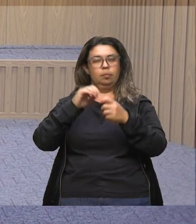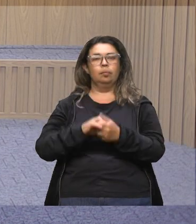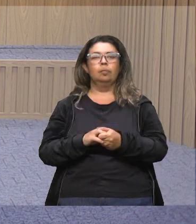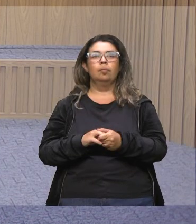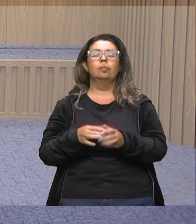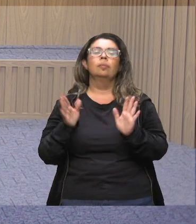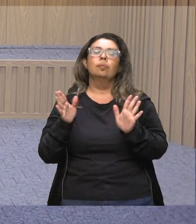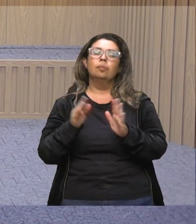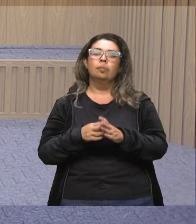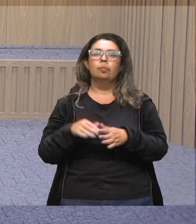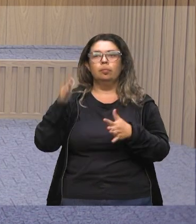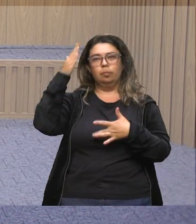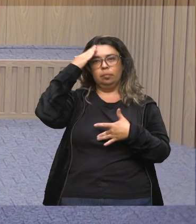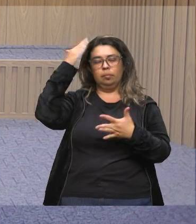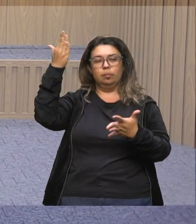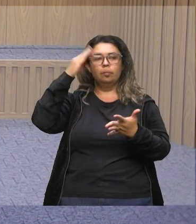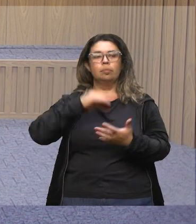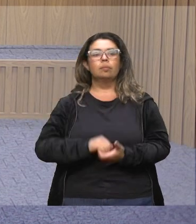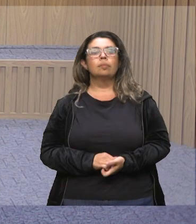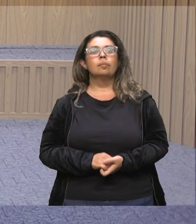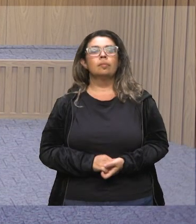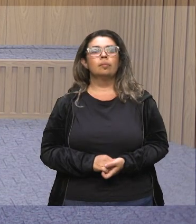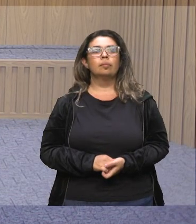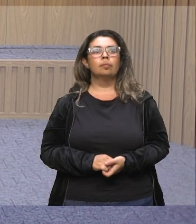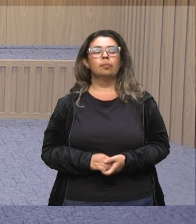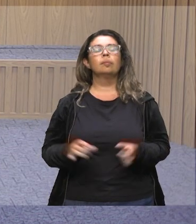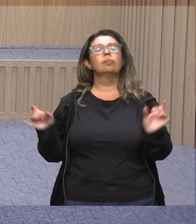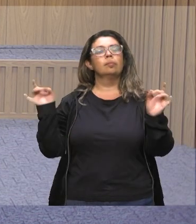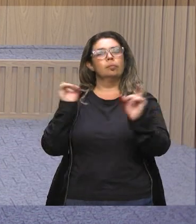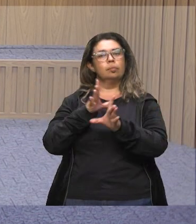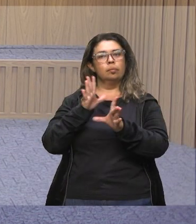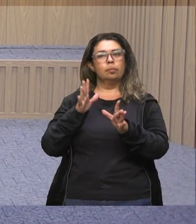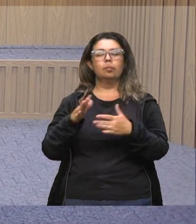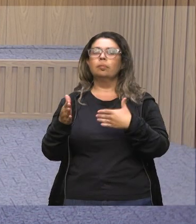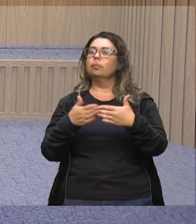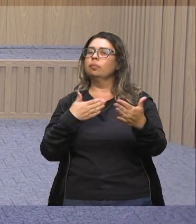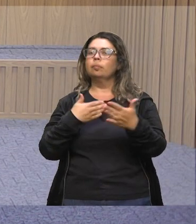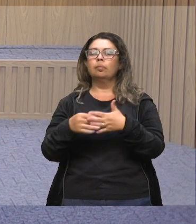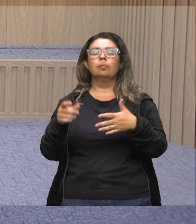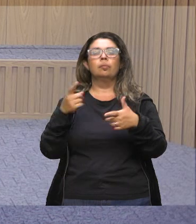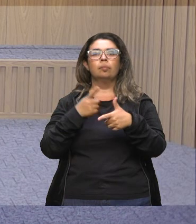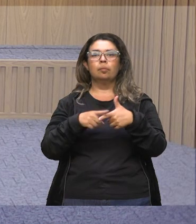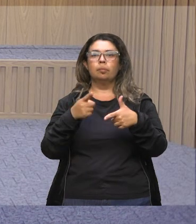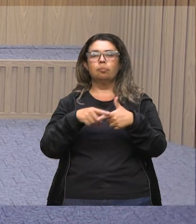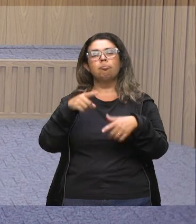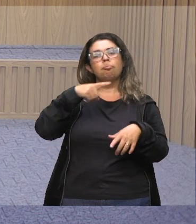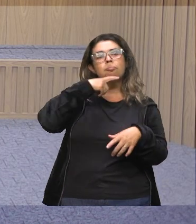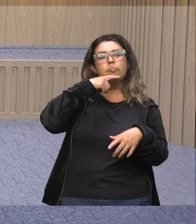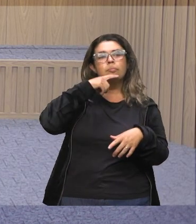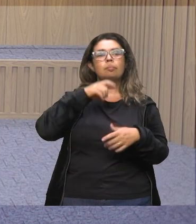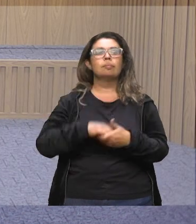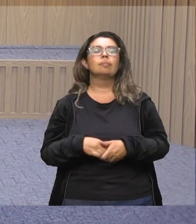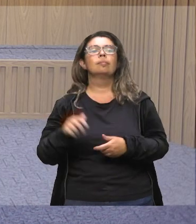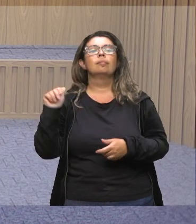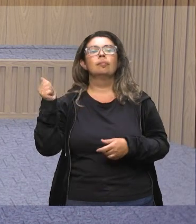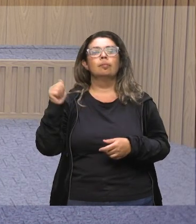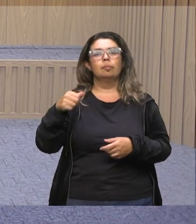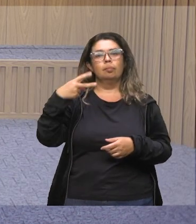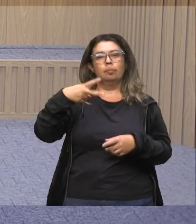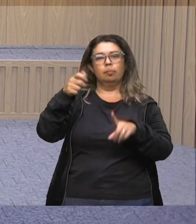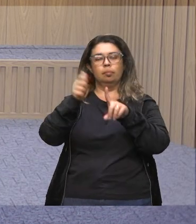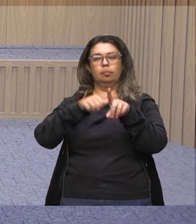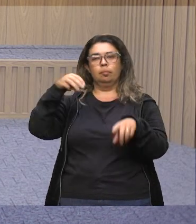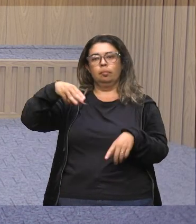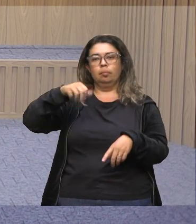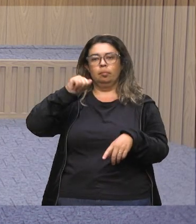renovo protestos de estima e consideração, colocando-me à disposição para sanar qualquer dúvida e esclarecimentos. Assis, dia 2 de maio